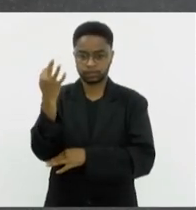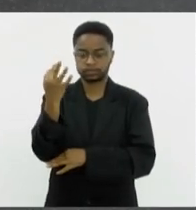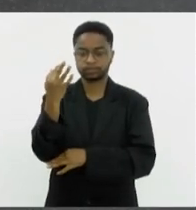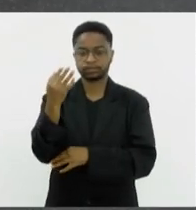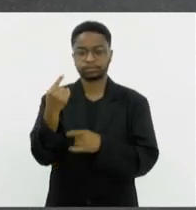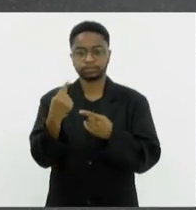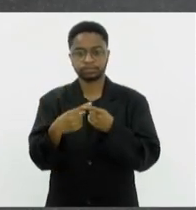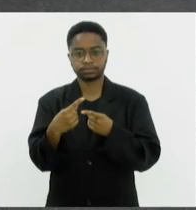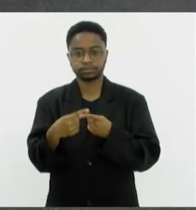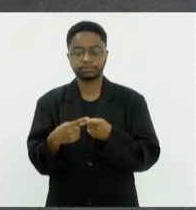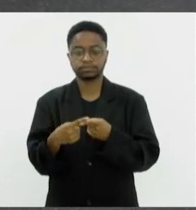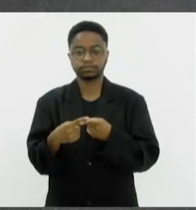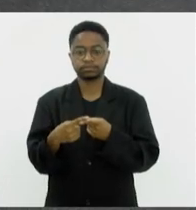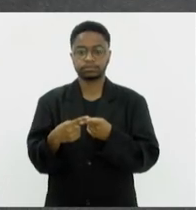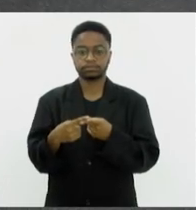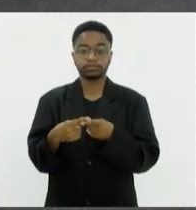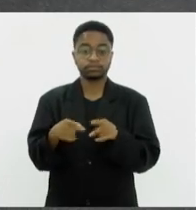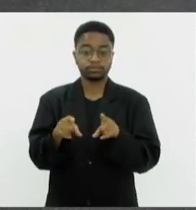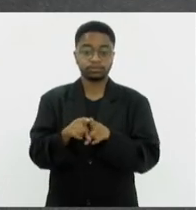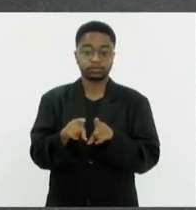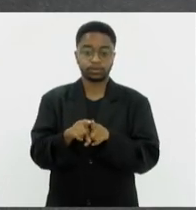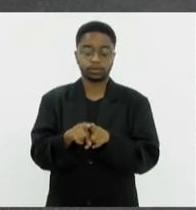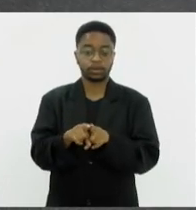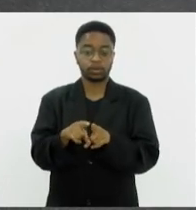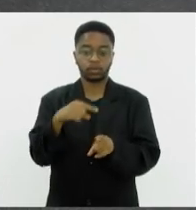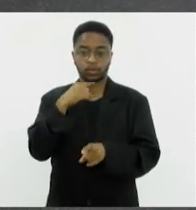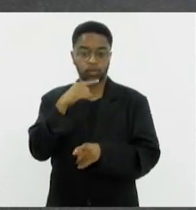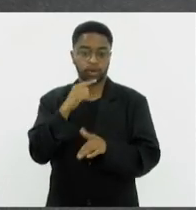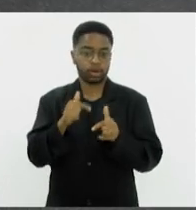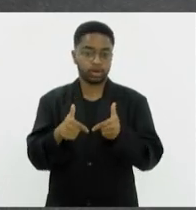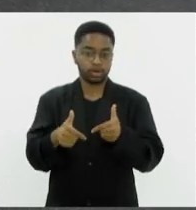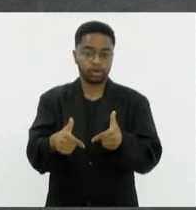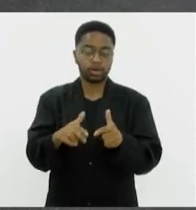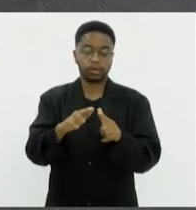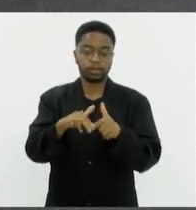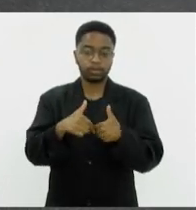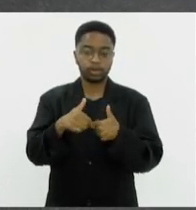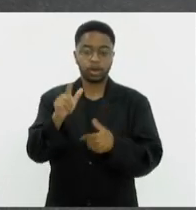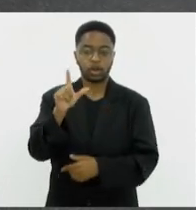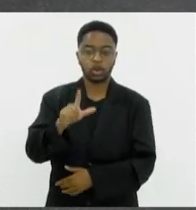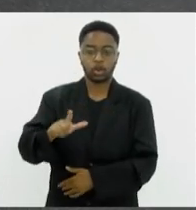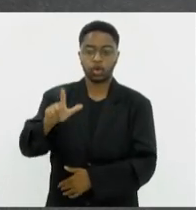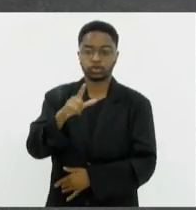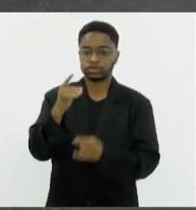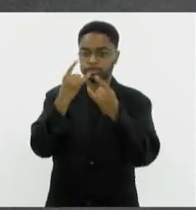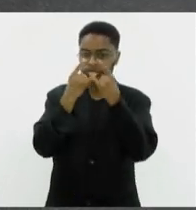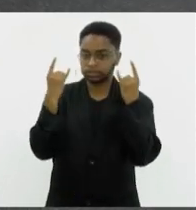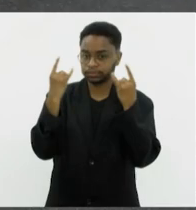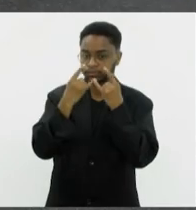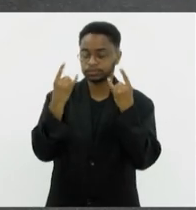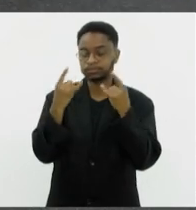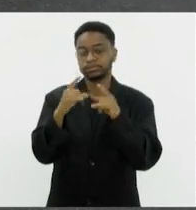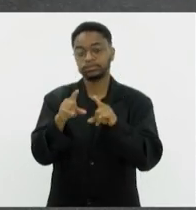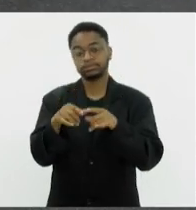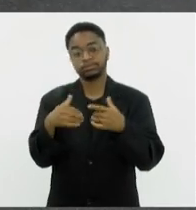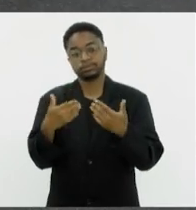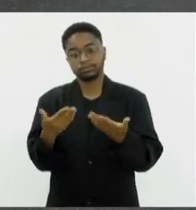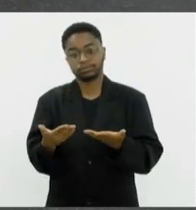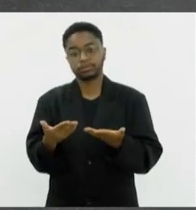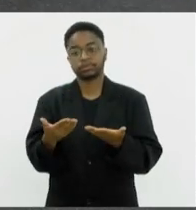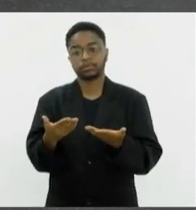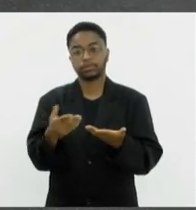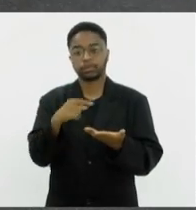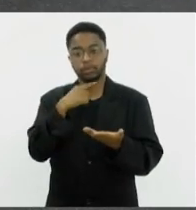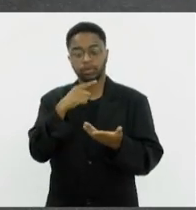foram inviabilizados também diante da lógica predadora do capitalismo, de coincidir